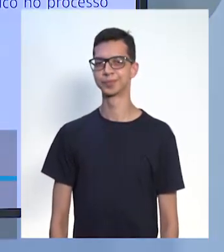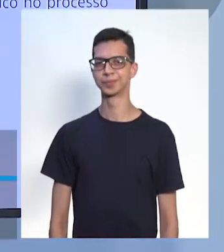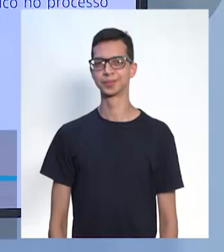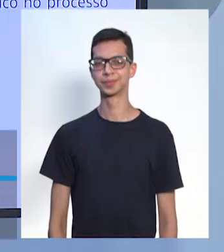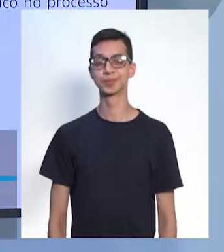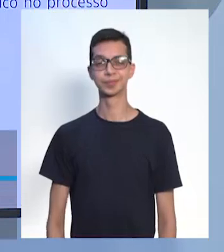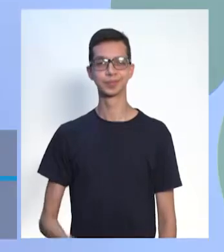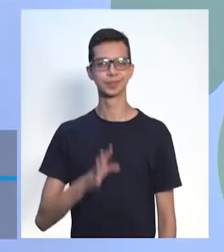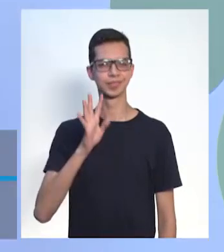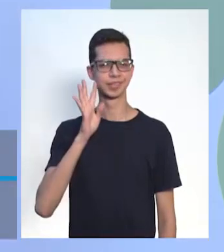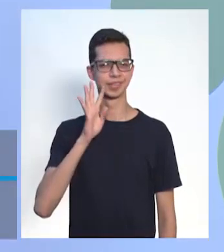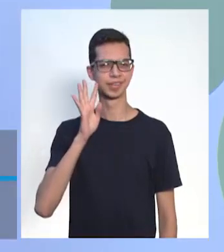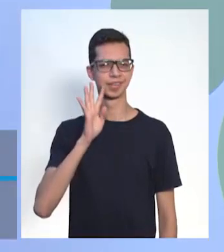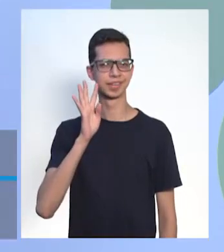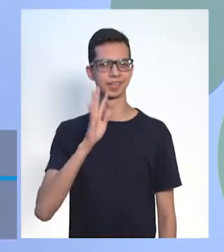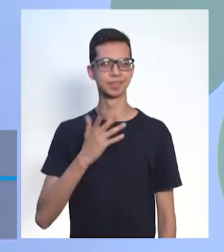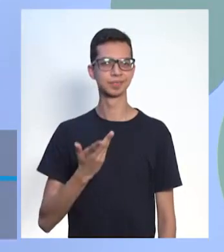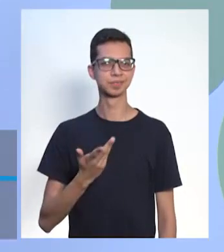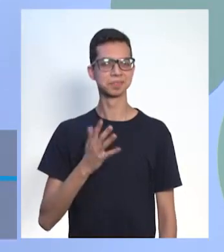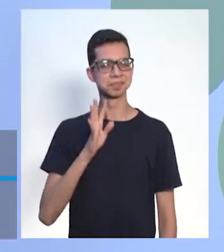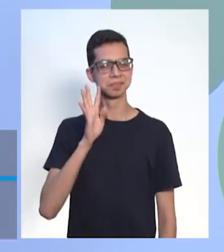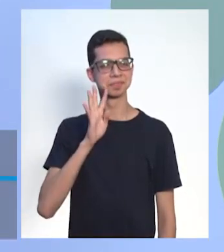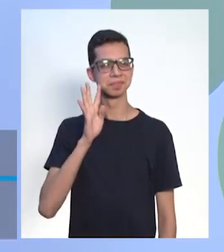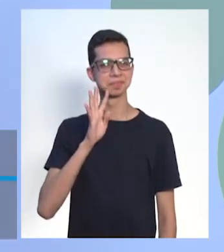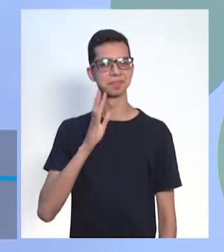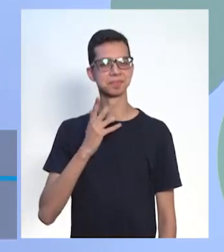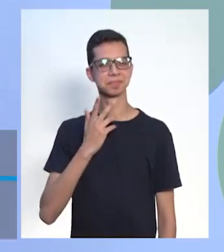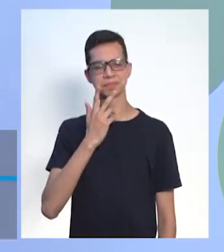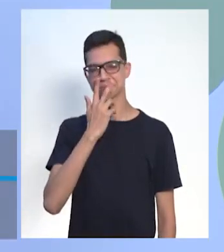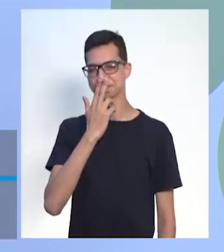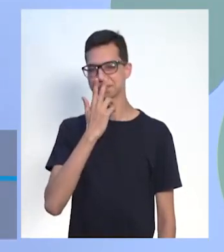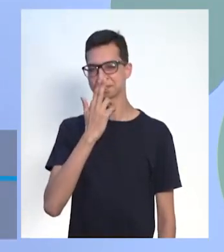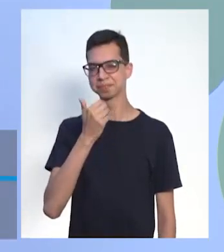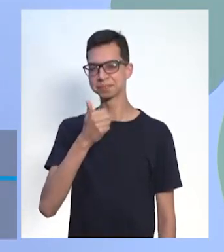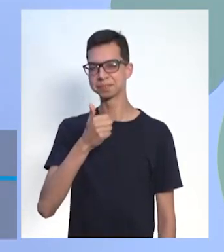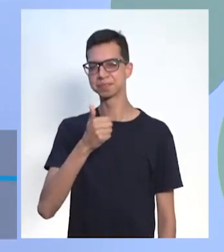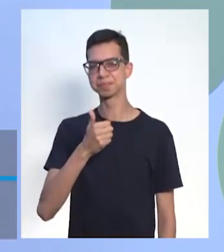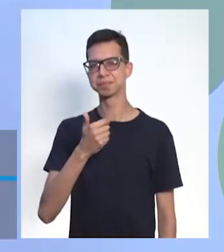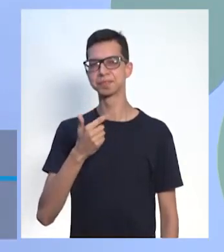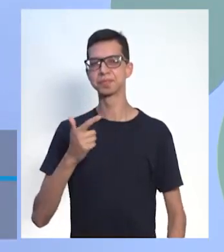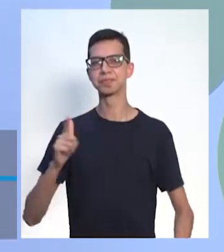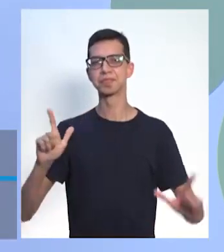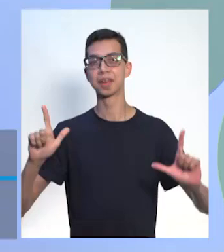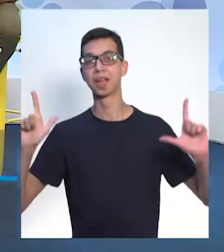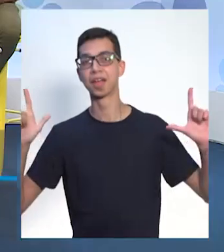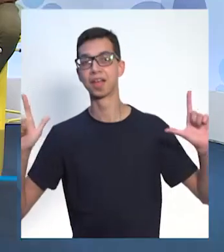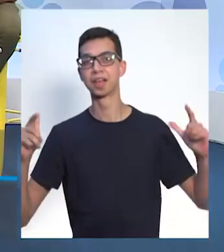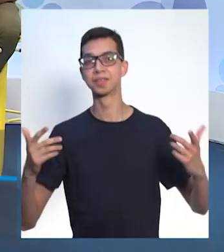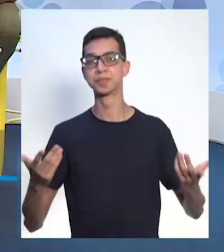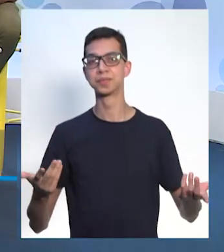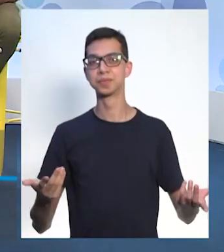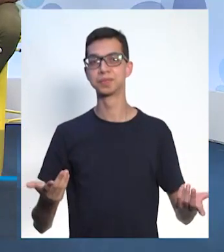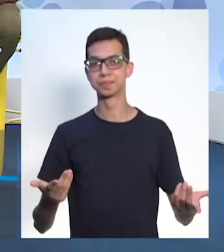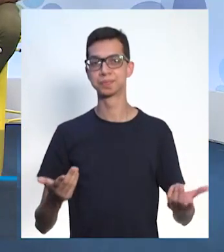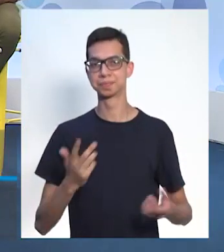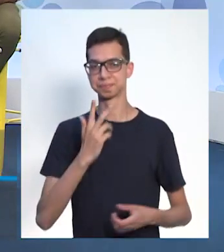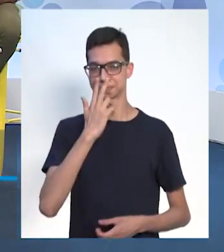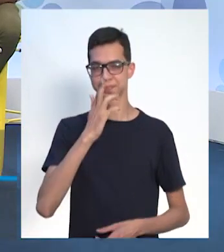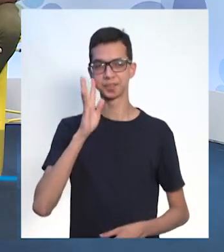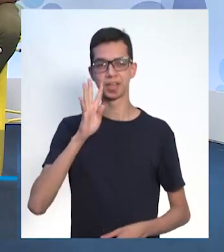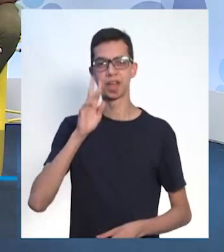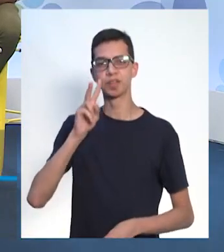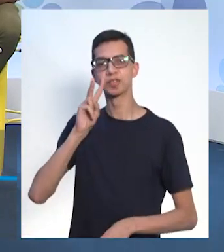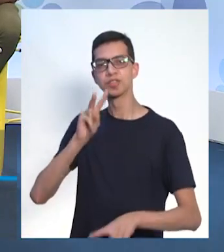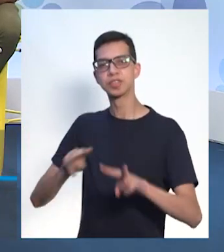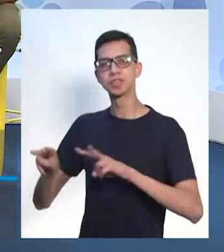Ficou legal, né? Legal, né? Bacana. Ficou bem, assim, amostrado, né? Obrigado, obrigado. Legal, assim, a visualização, mas né? Você